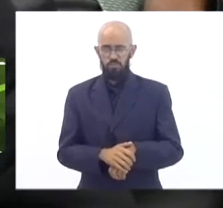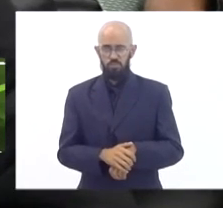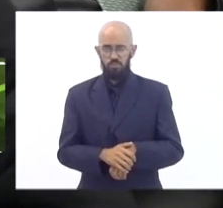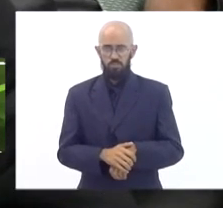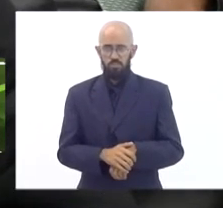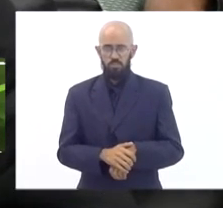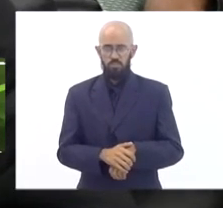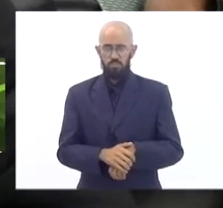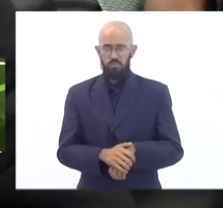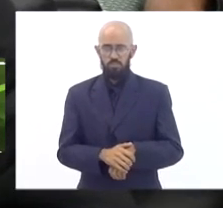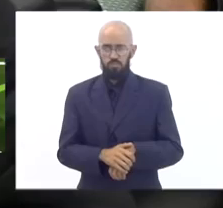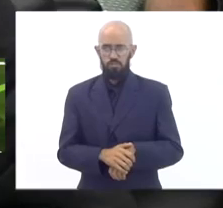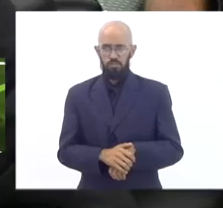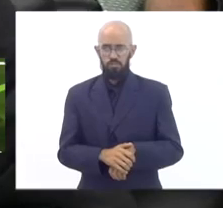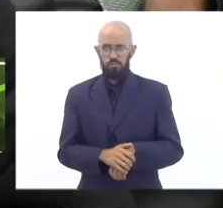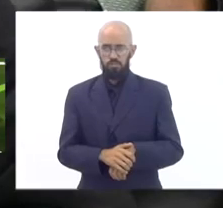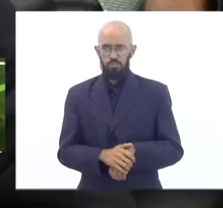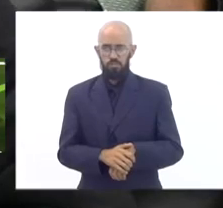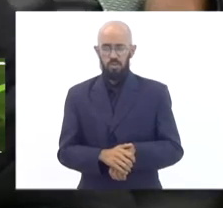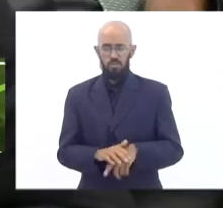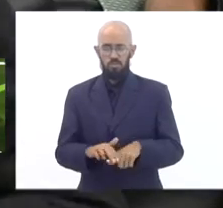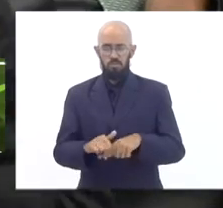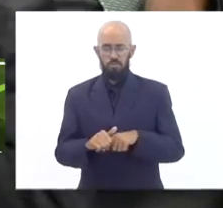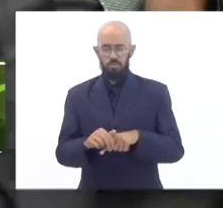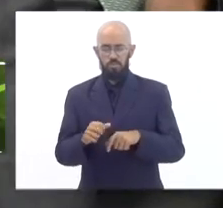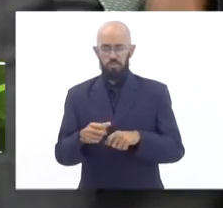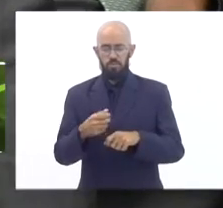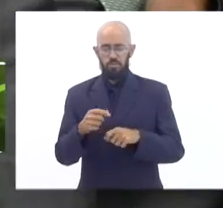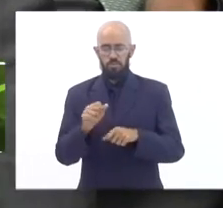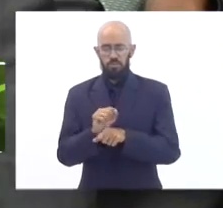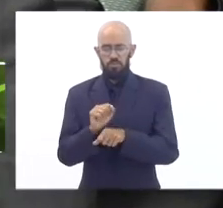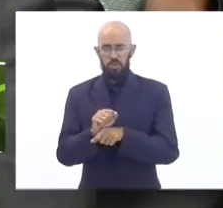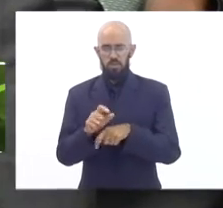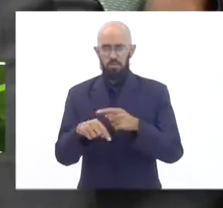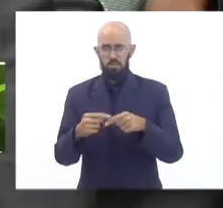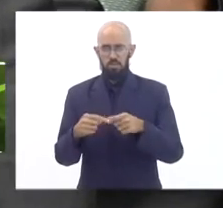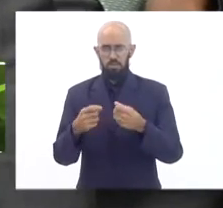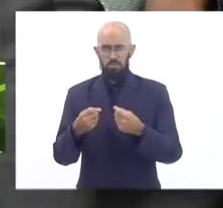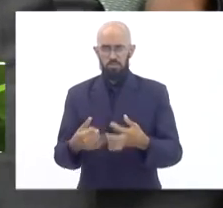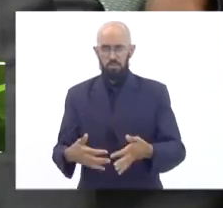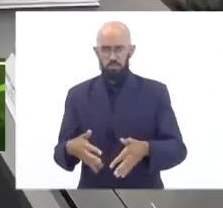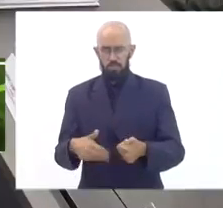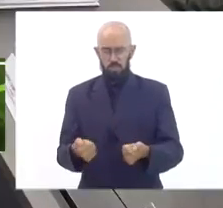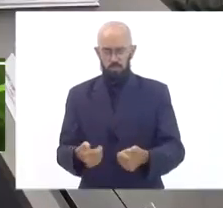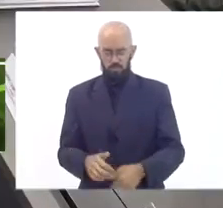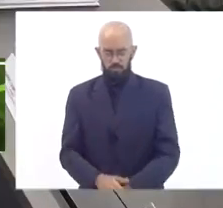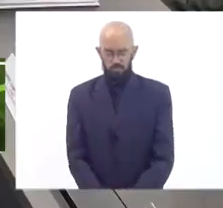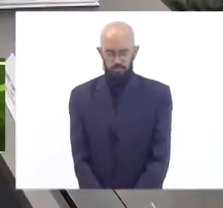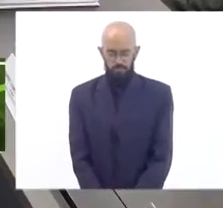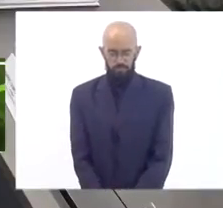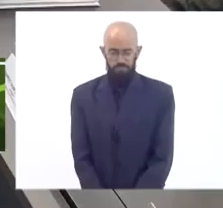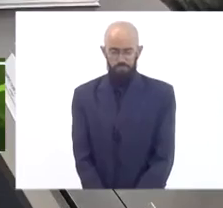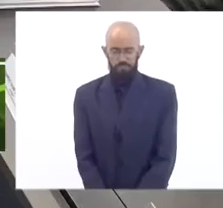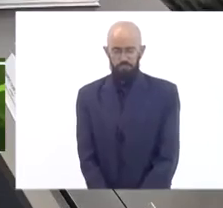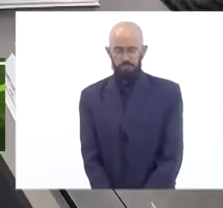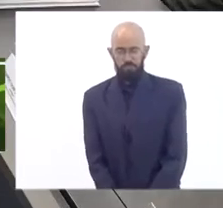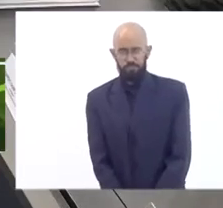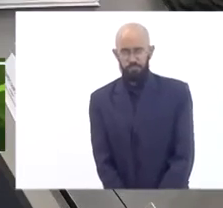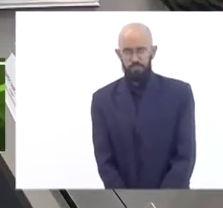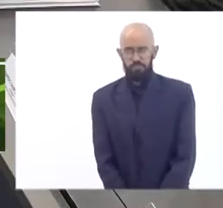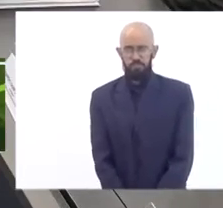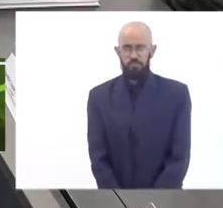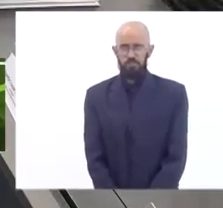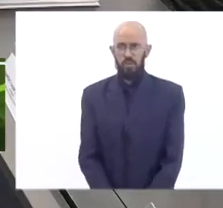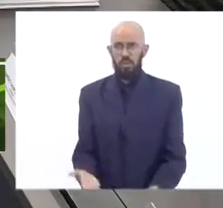eu vou deixar então para dar mais detalhe depois, deputado. Vou passar a palavra aqui para o deputado Rodrigo Amorim, depois o nosso